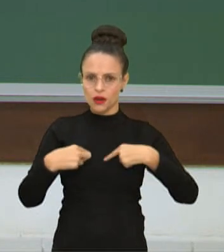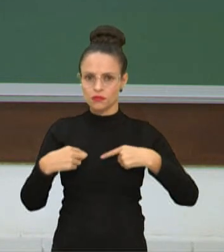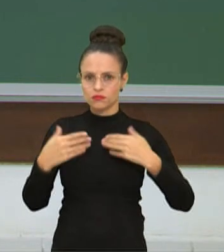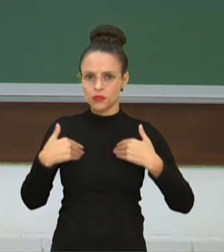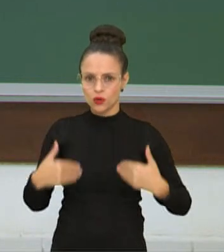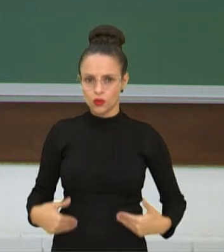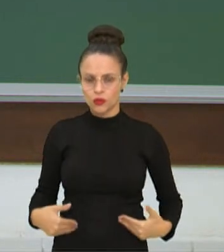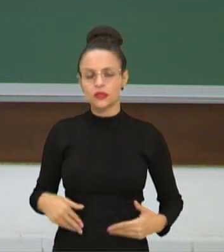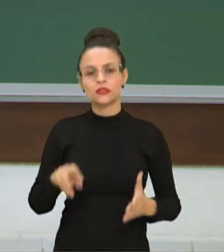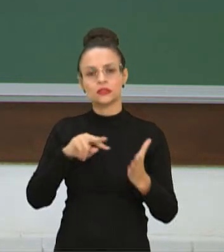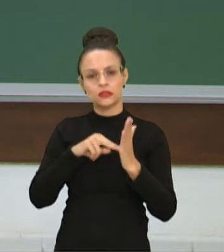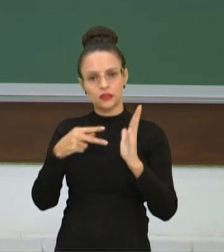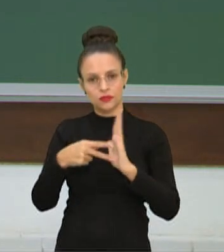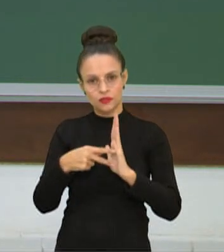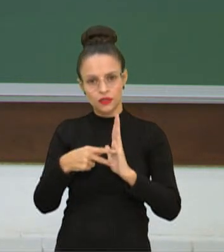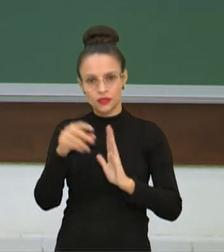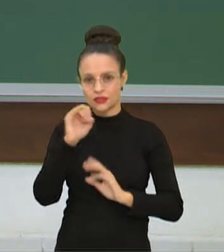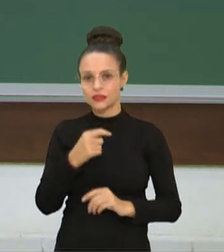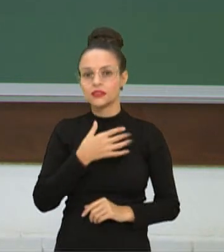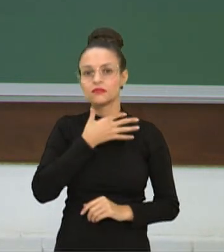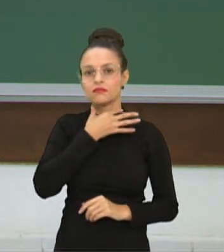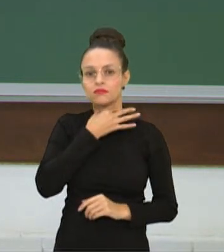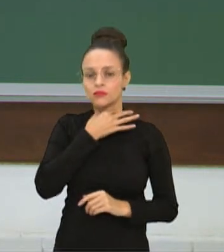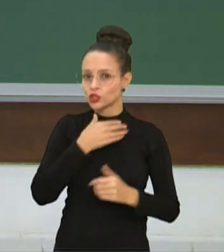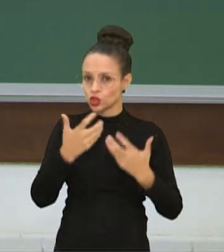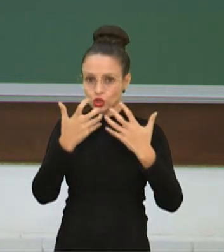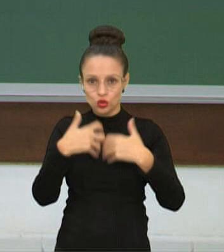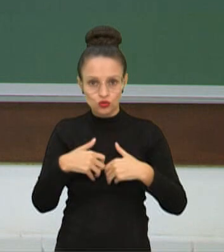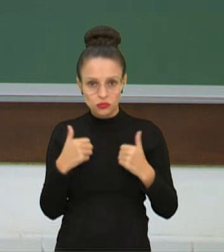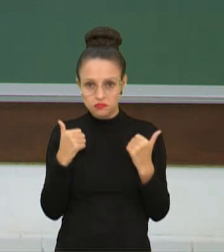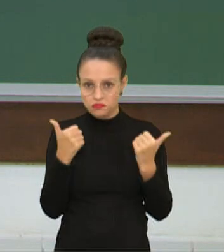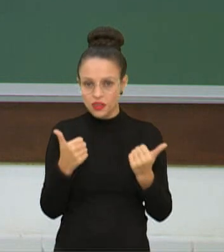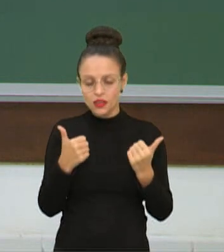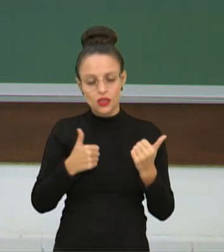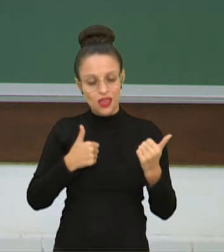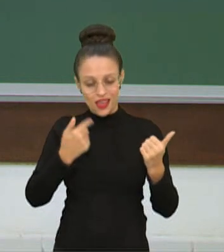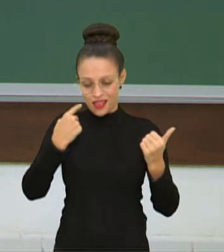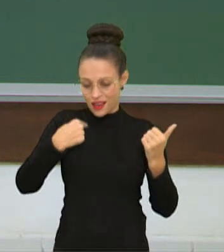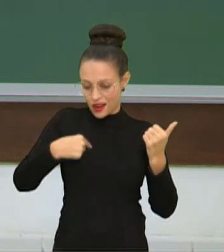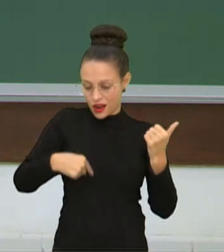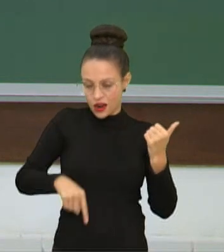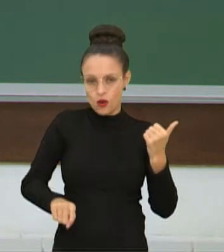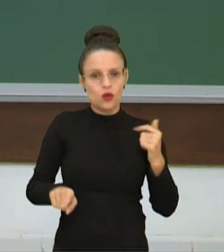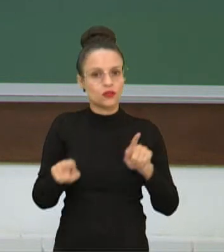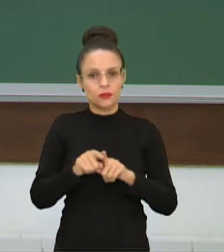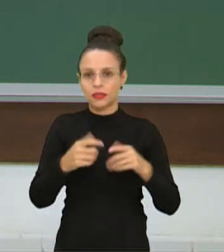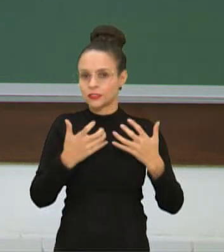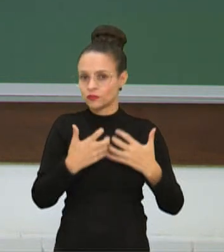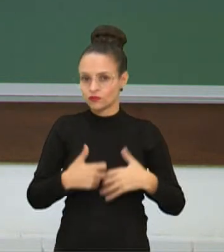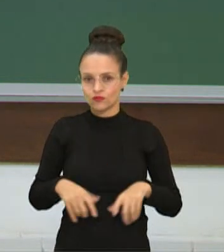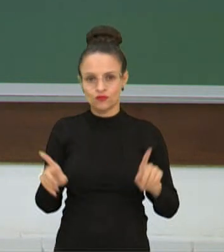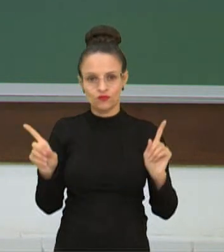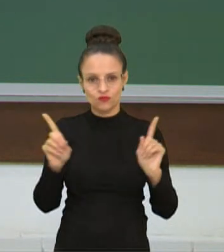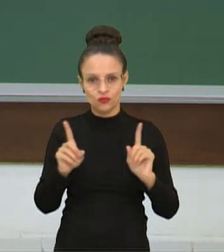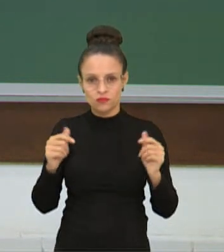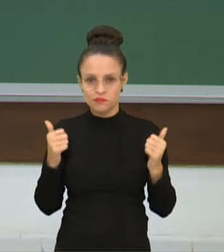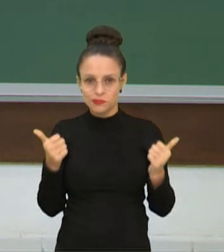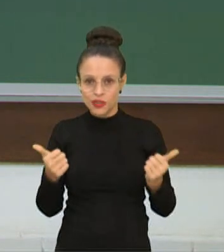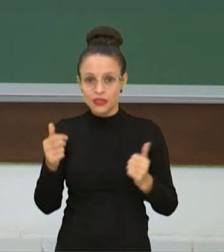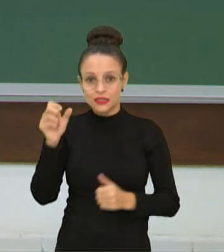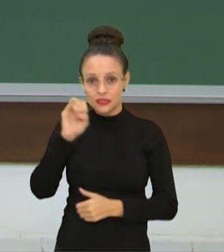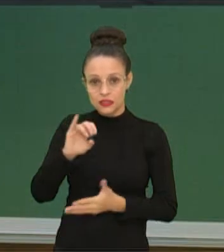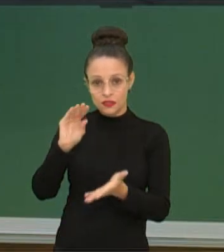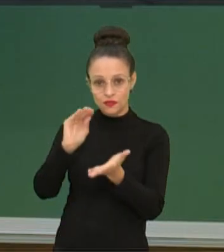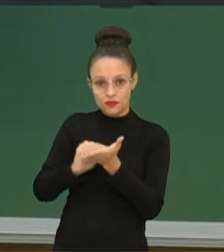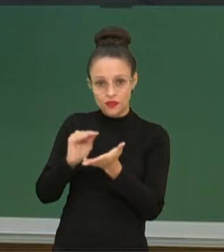processos. Significa que se ela não funcionar bem, várias outras coisas não vão funcionar bem, certo? E se não tiver